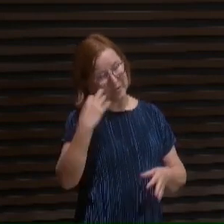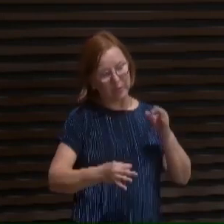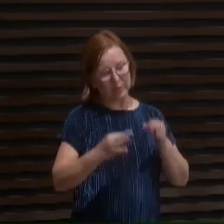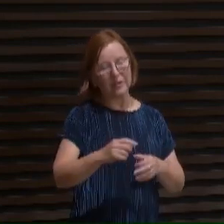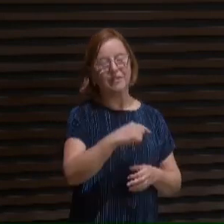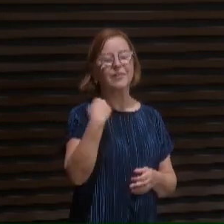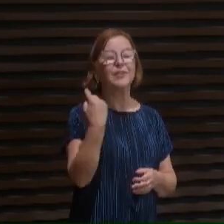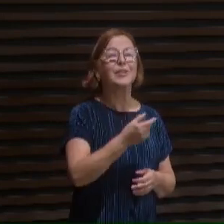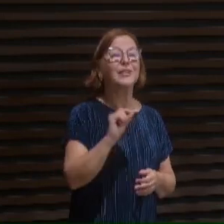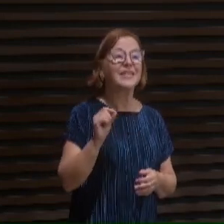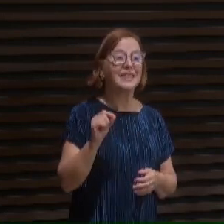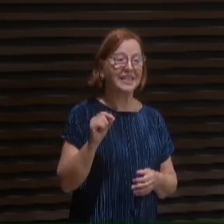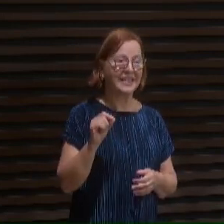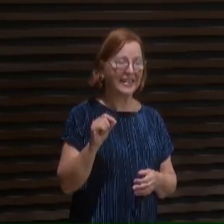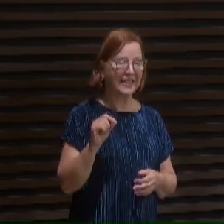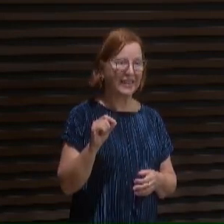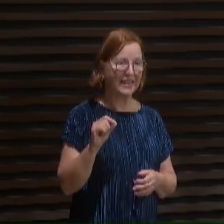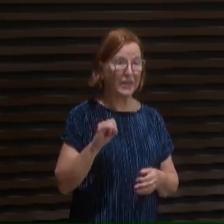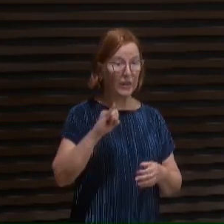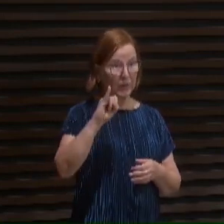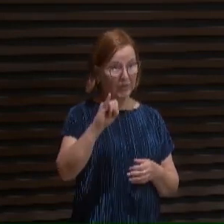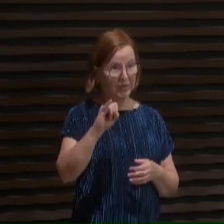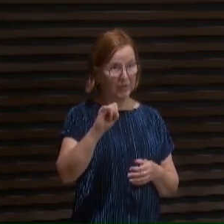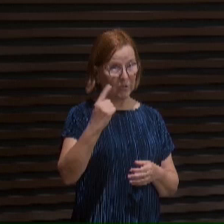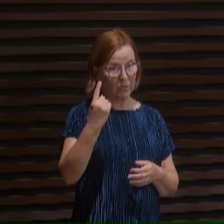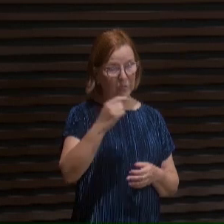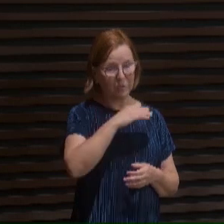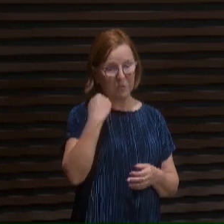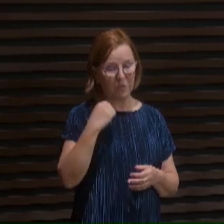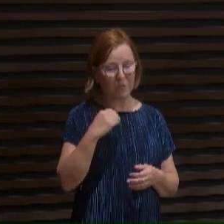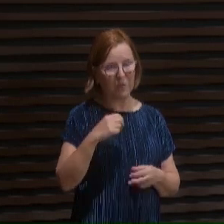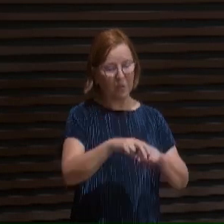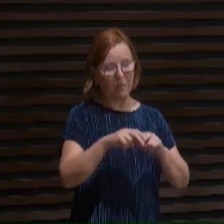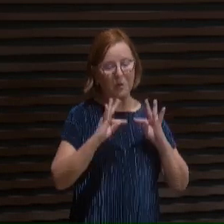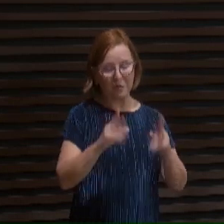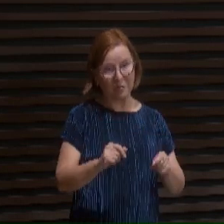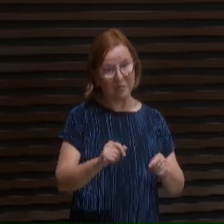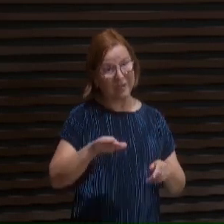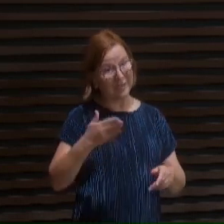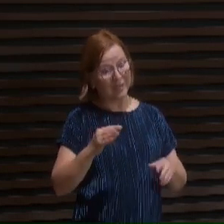nós o quê? Isto, o quê? Um morreu, logo...